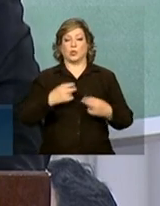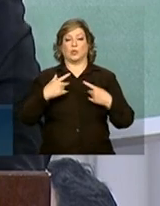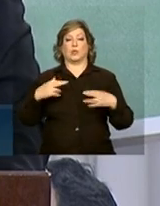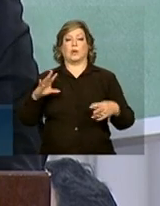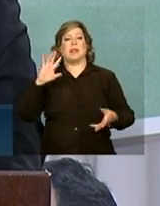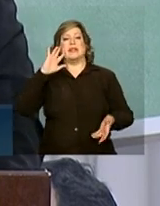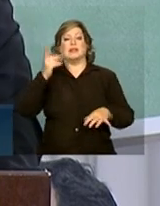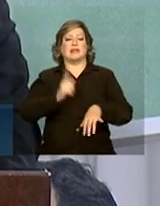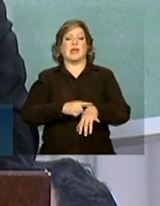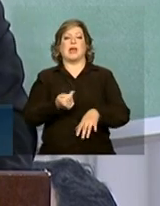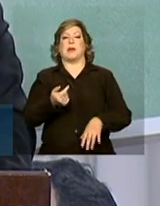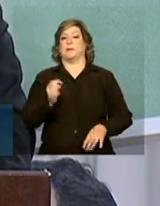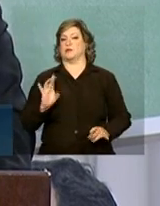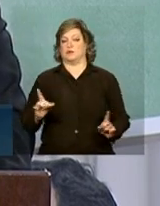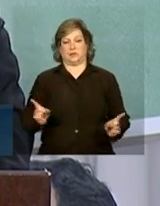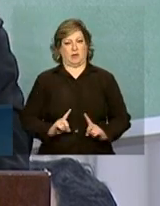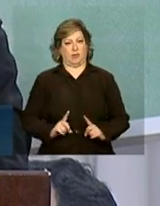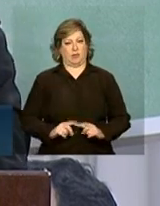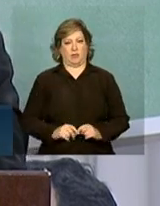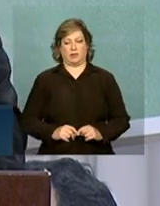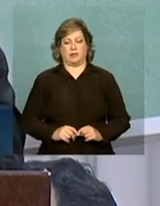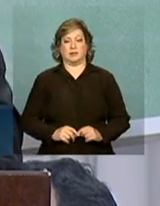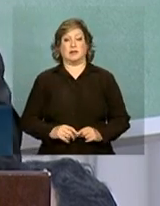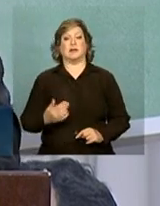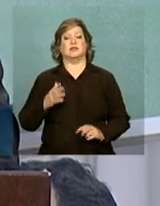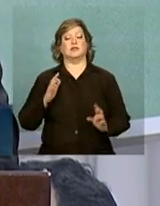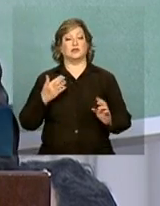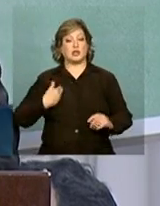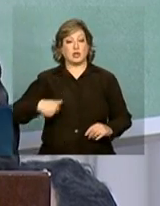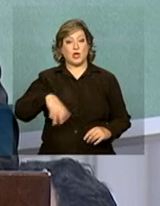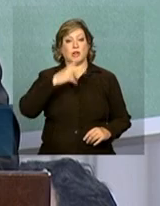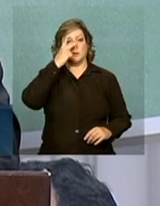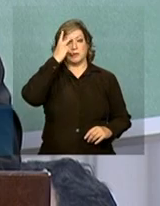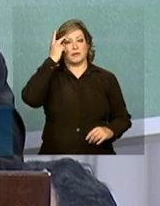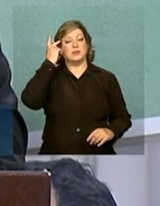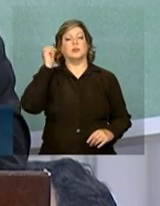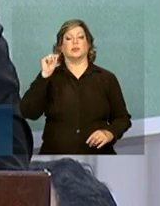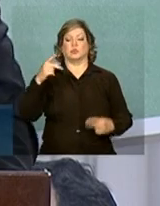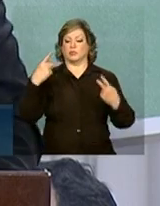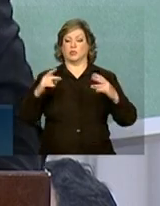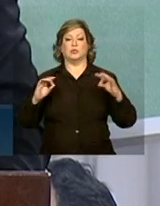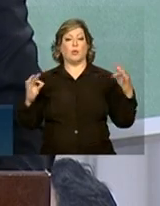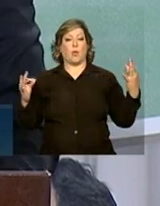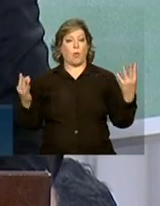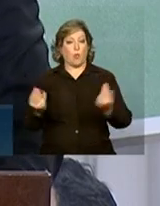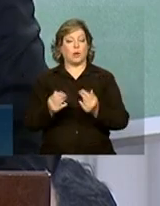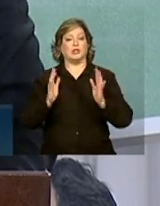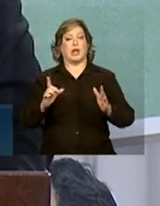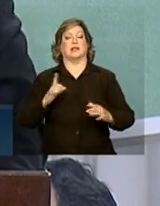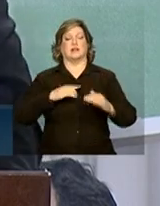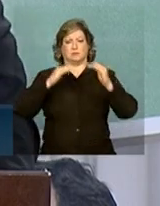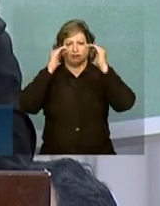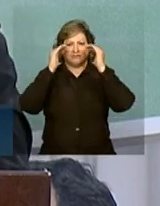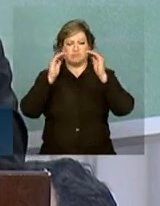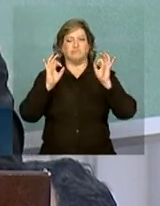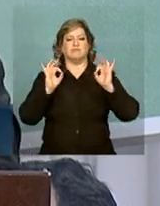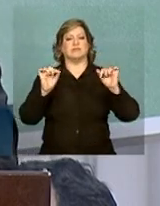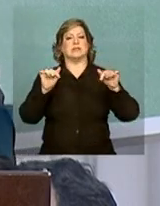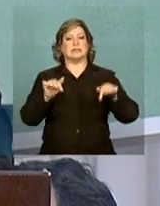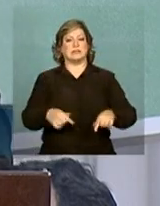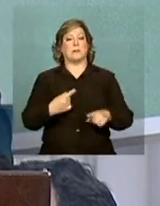transitória, que já tem da nossa população um profundo reconhecimento, porque o povo brasileiro é solidário